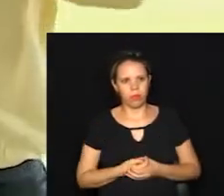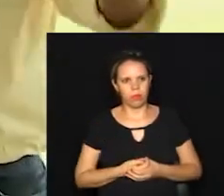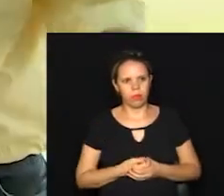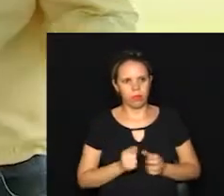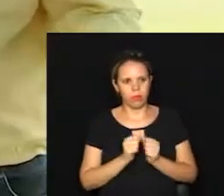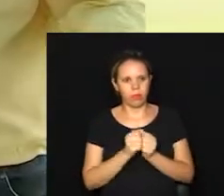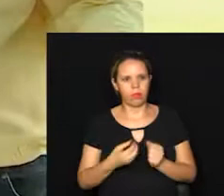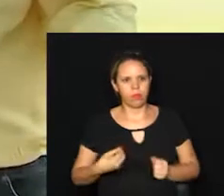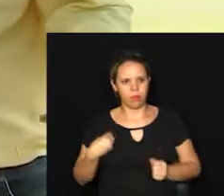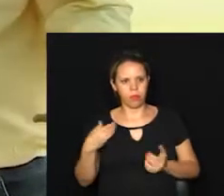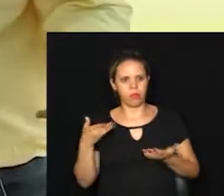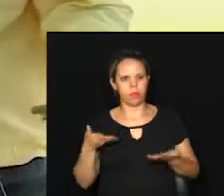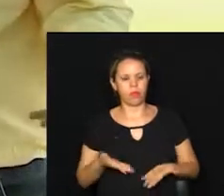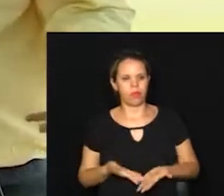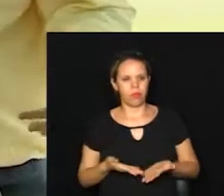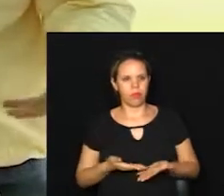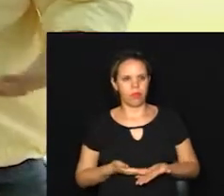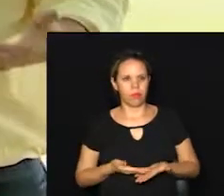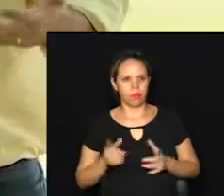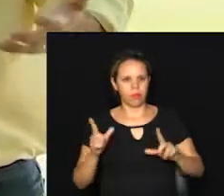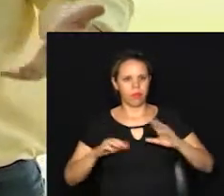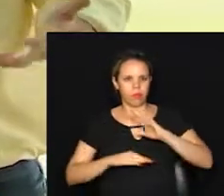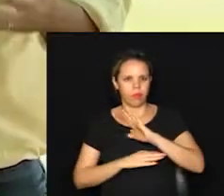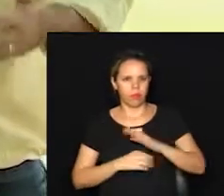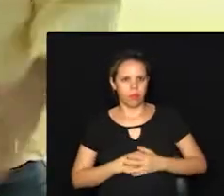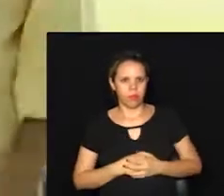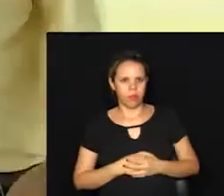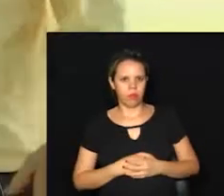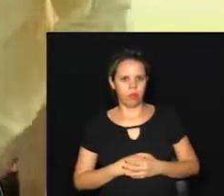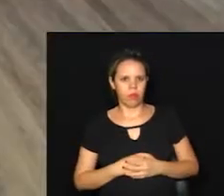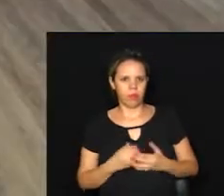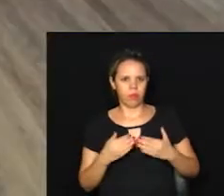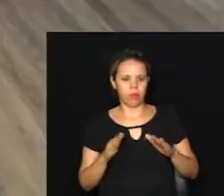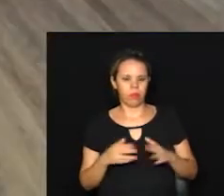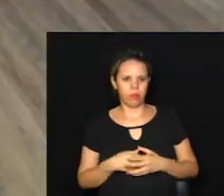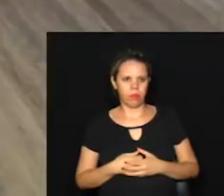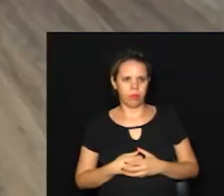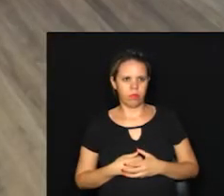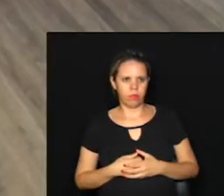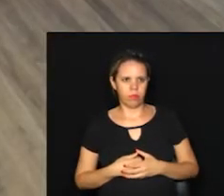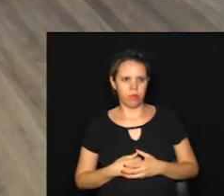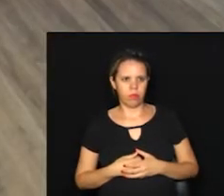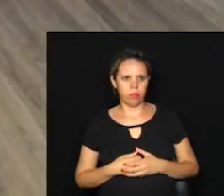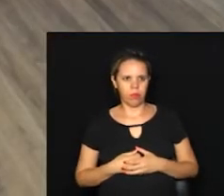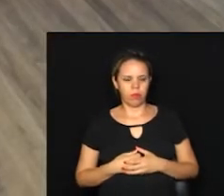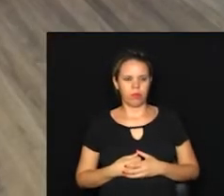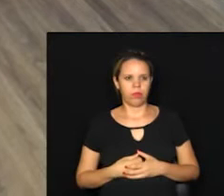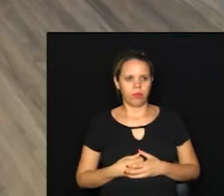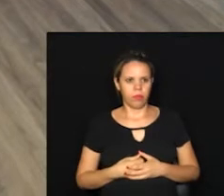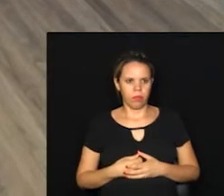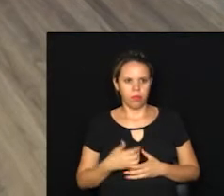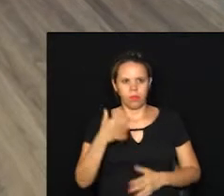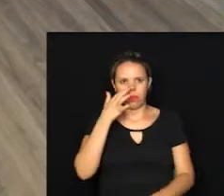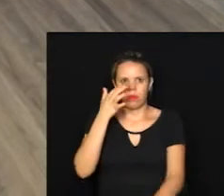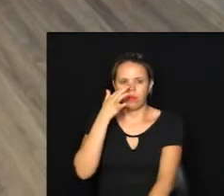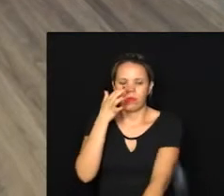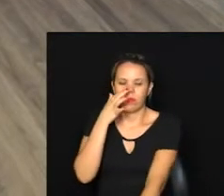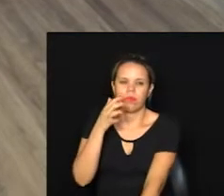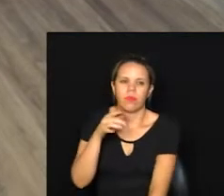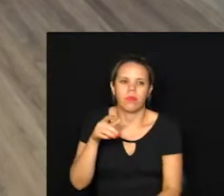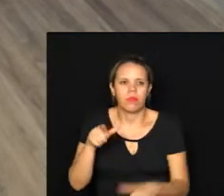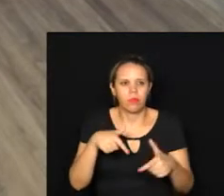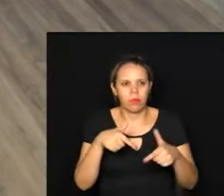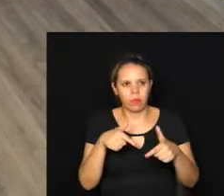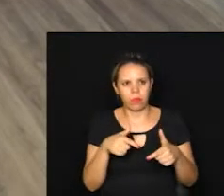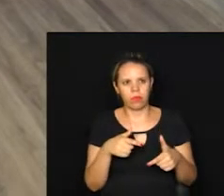conosco ao vivo aqui na TV Câmara Campinas, à sua disposição, Gabriel. Eu sou fã do trabalho do